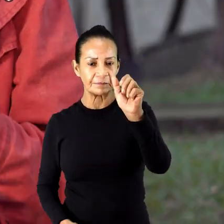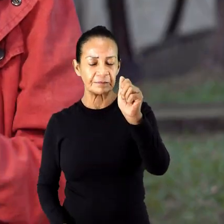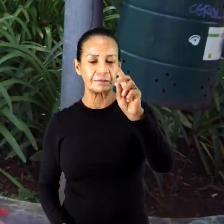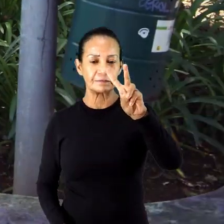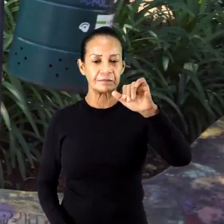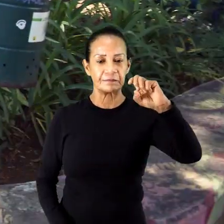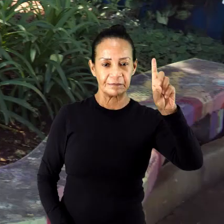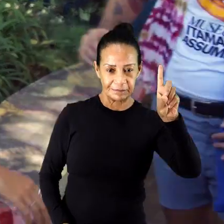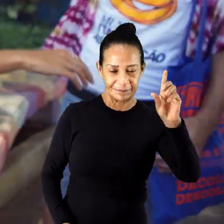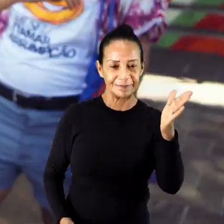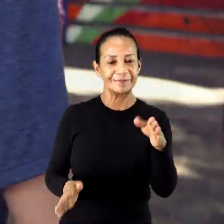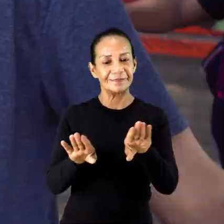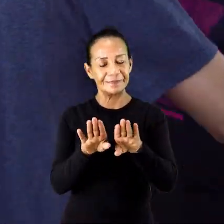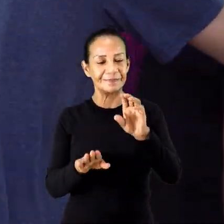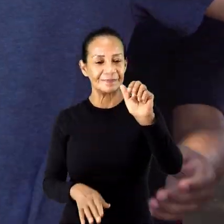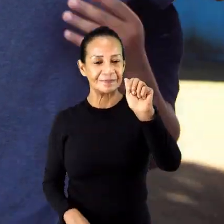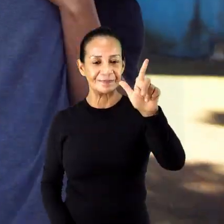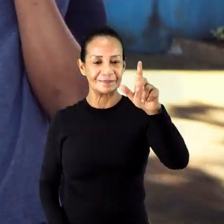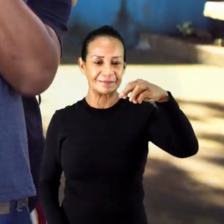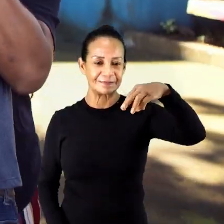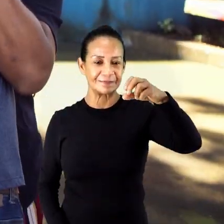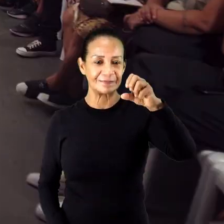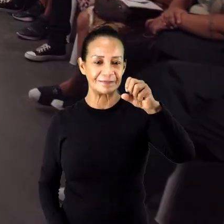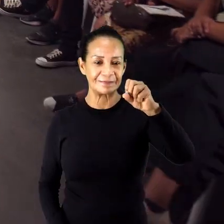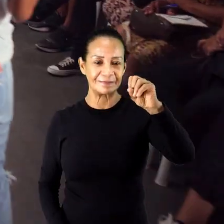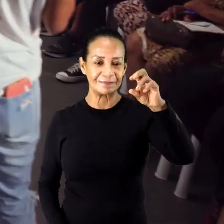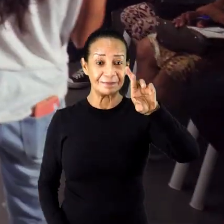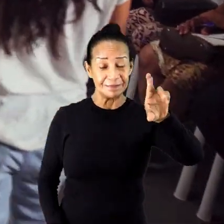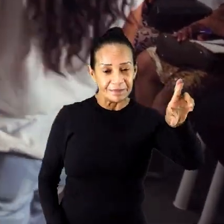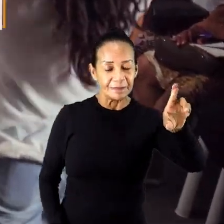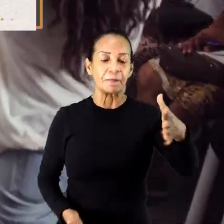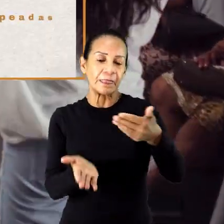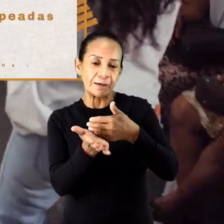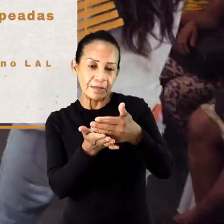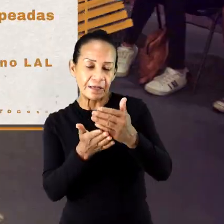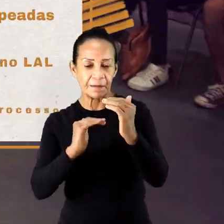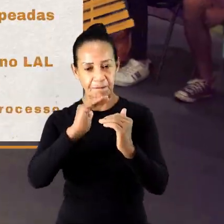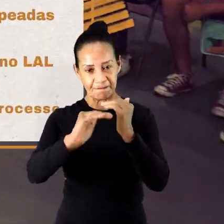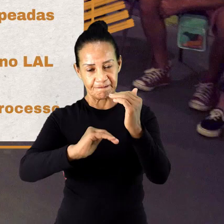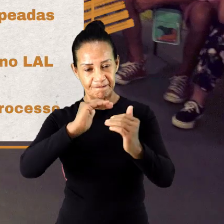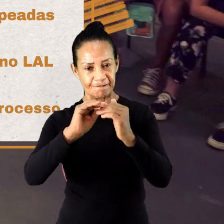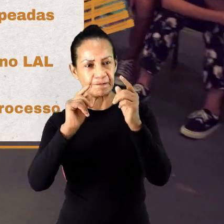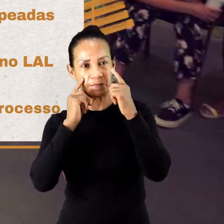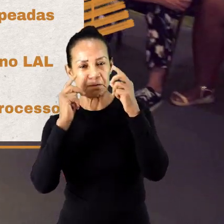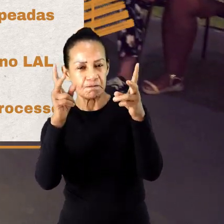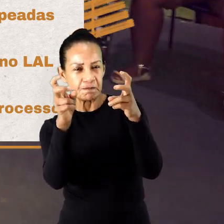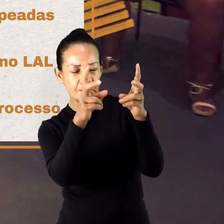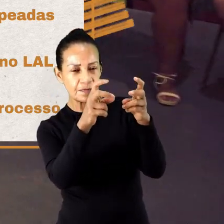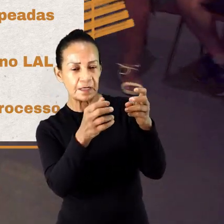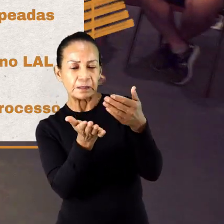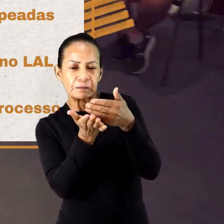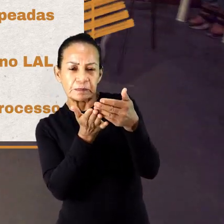contratação do David e do Almir, que tem um papel de articulação local. E a partir da contratação deles, a gente inicia então esse processo de